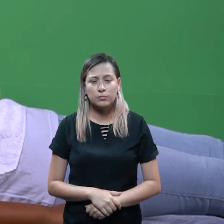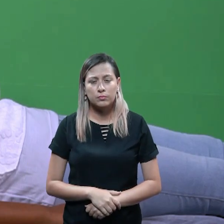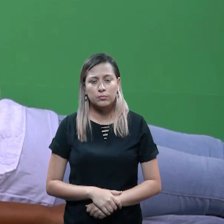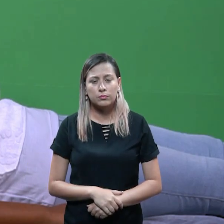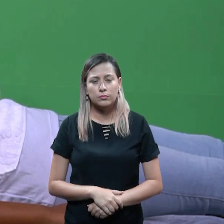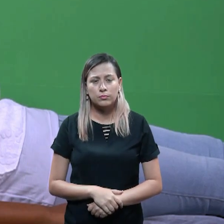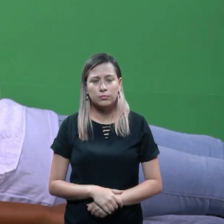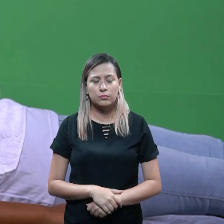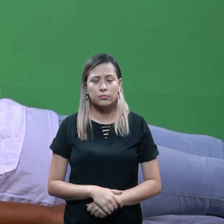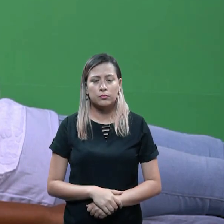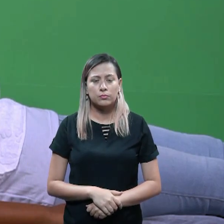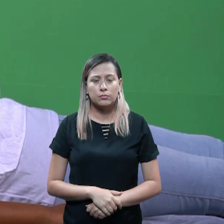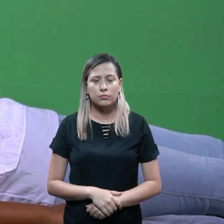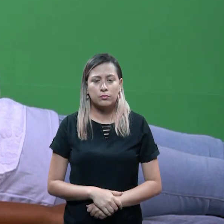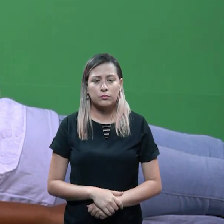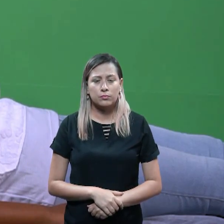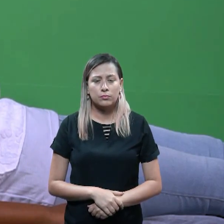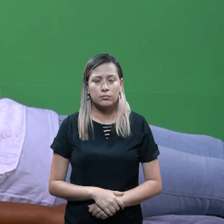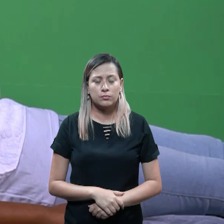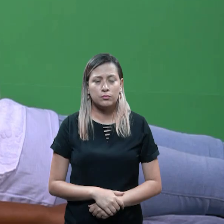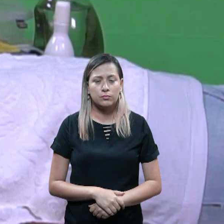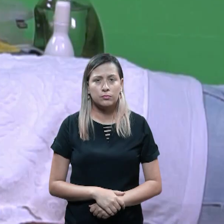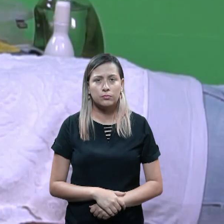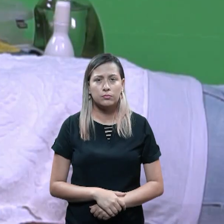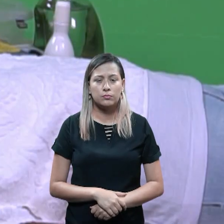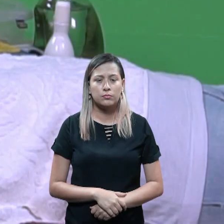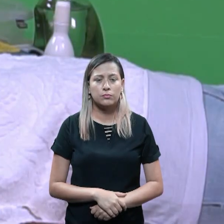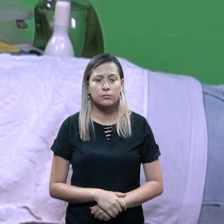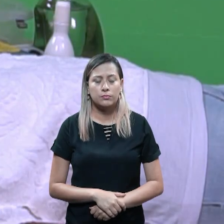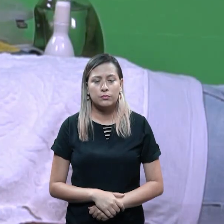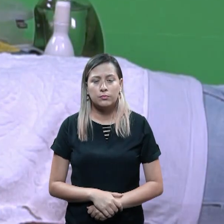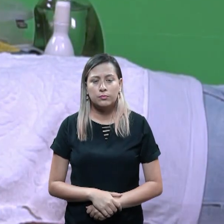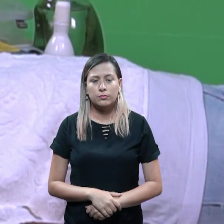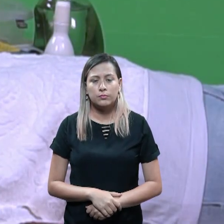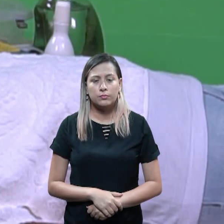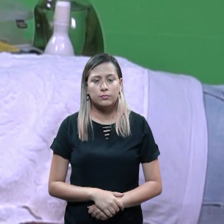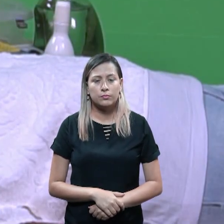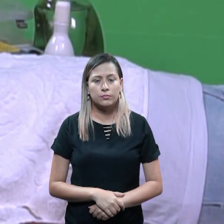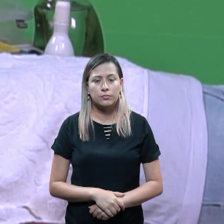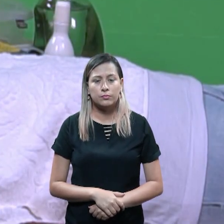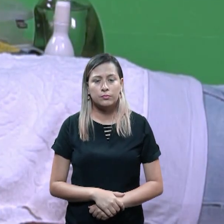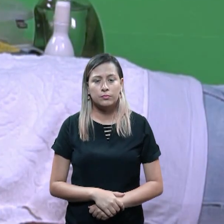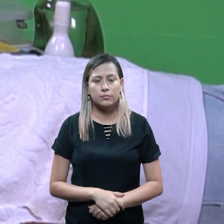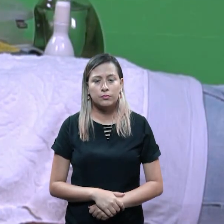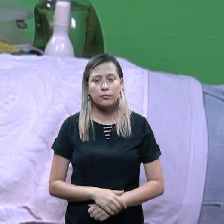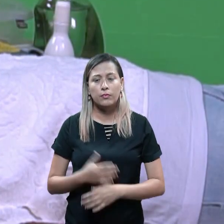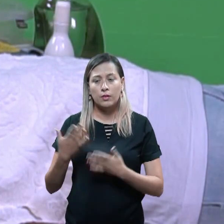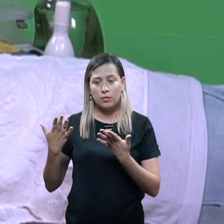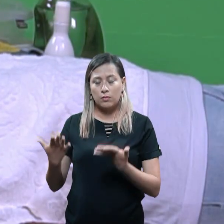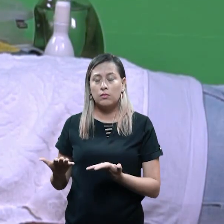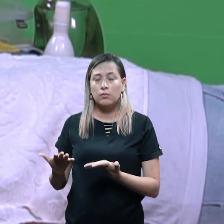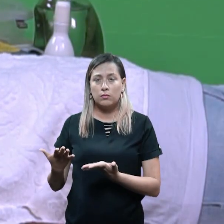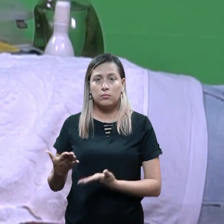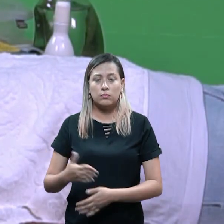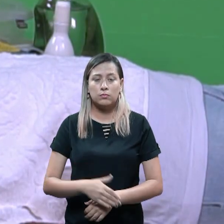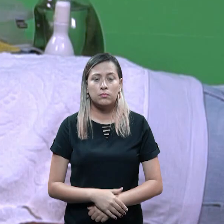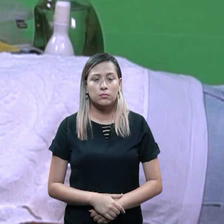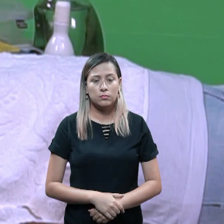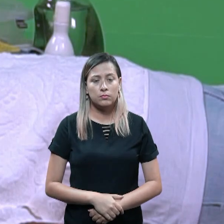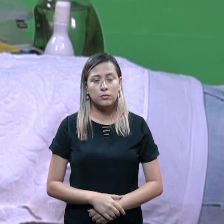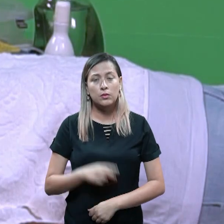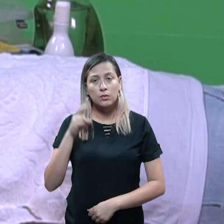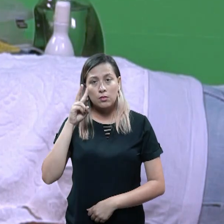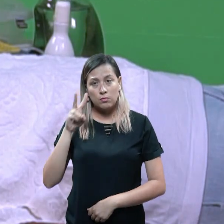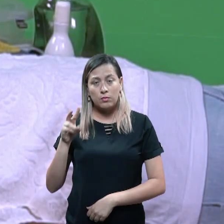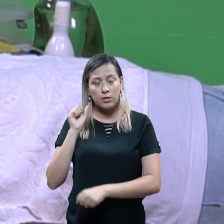Não tirando onde não é para ser tirado, né? Pronto, agora a gente só tem que conferir os